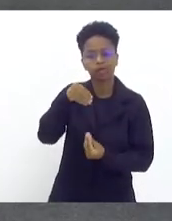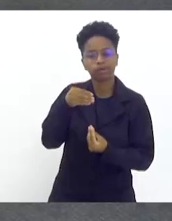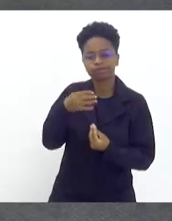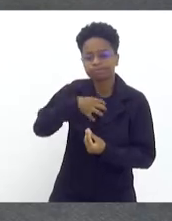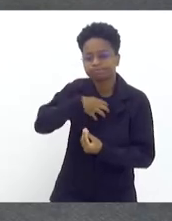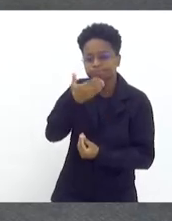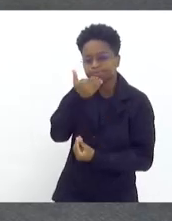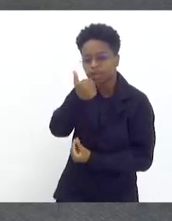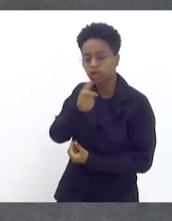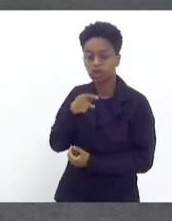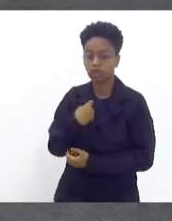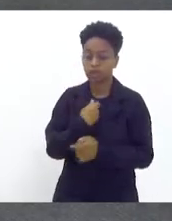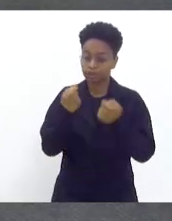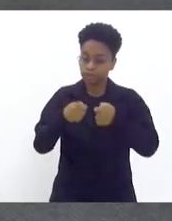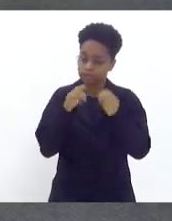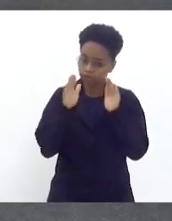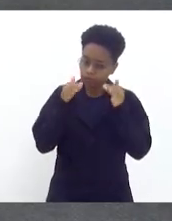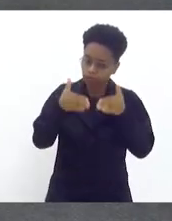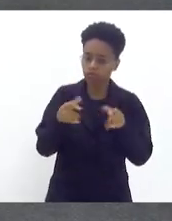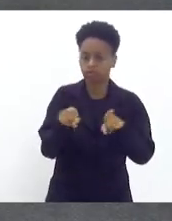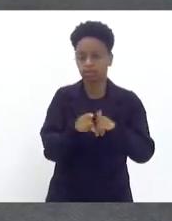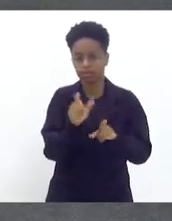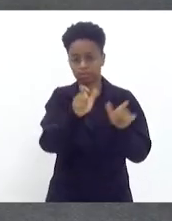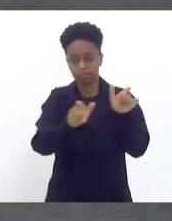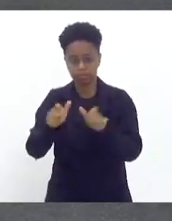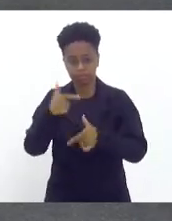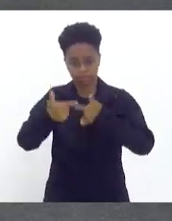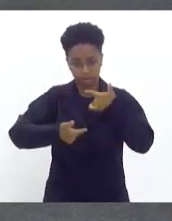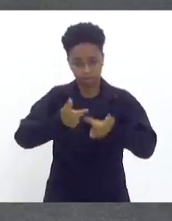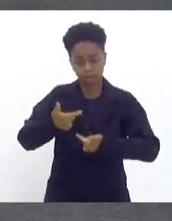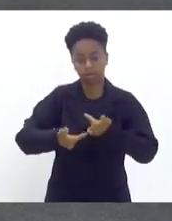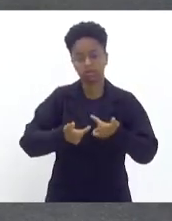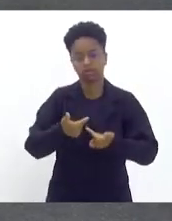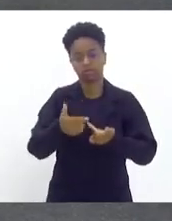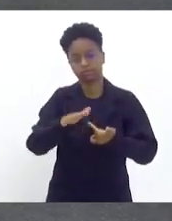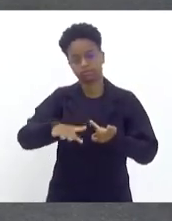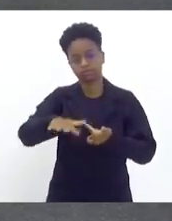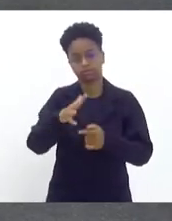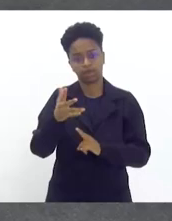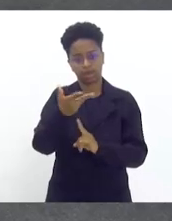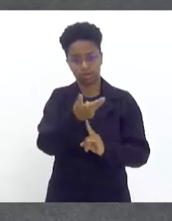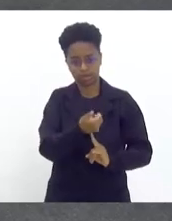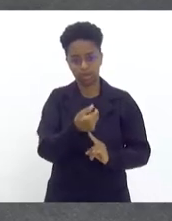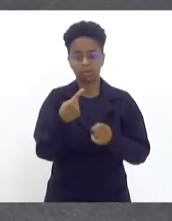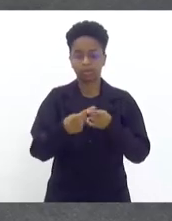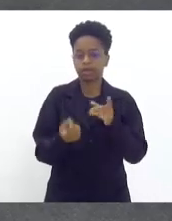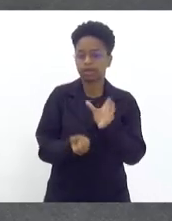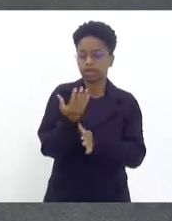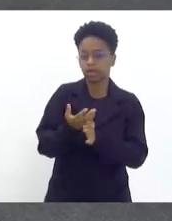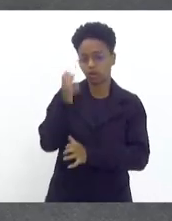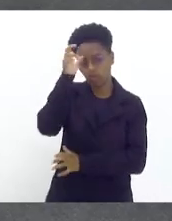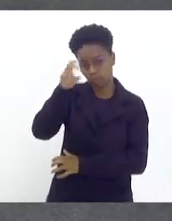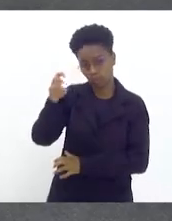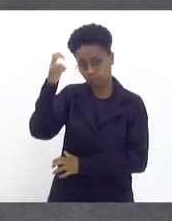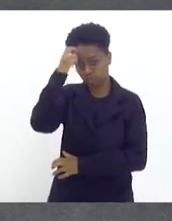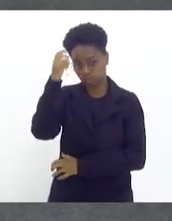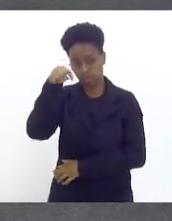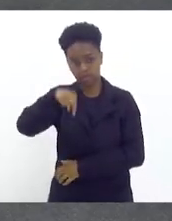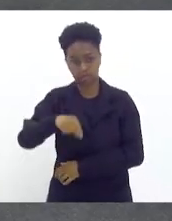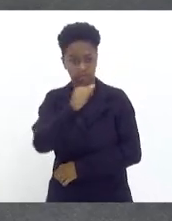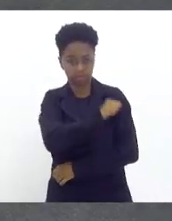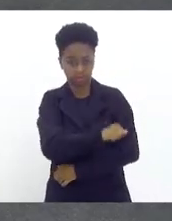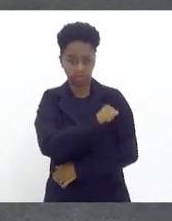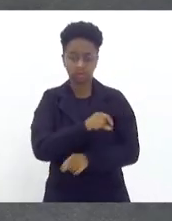precisa olhar para esses trabalhadores essas trabalhadoras fazedores de cultura no nosso estado